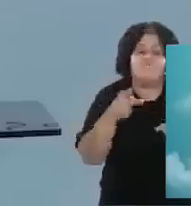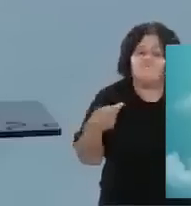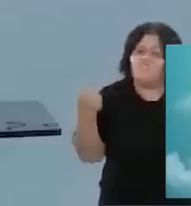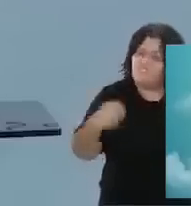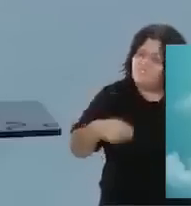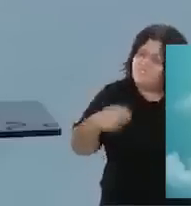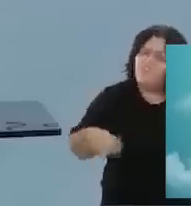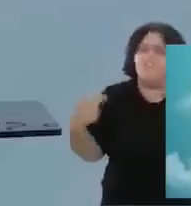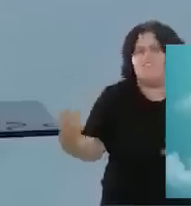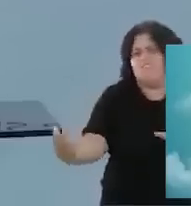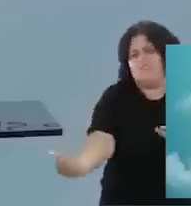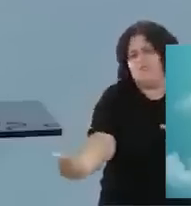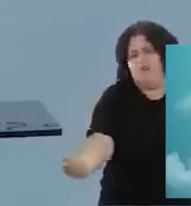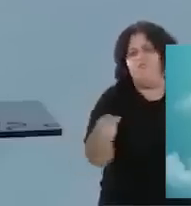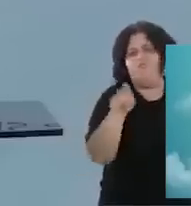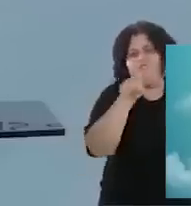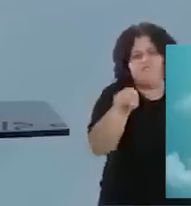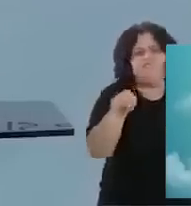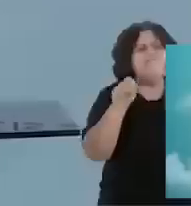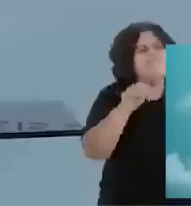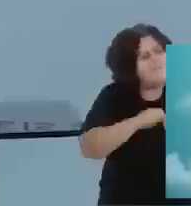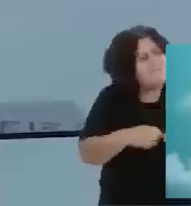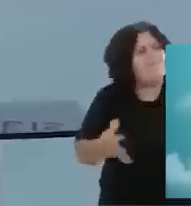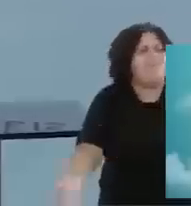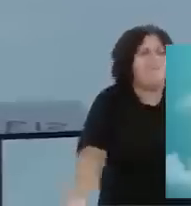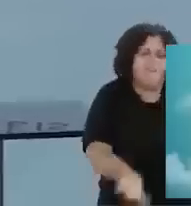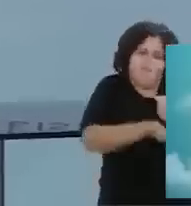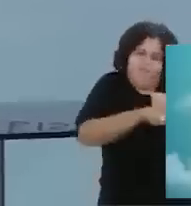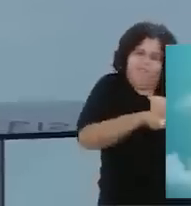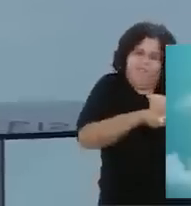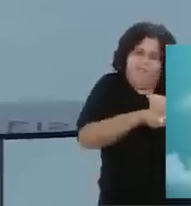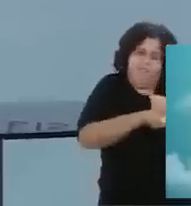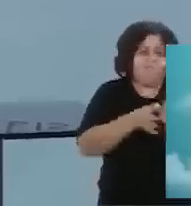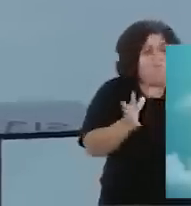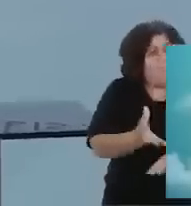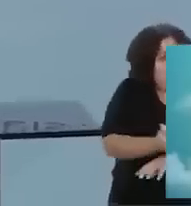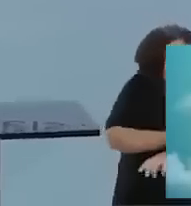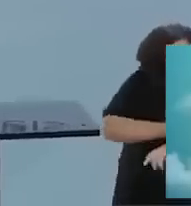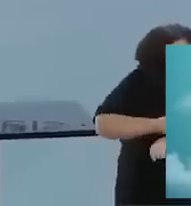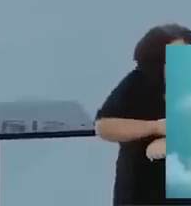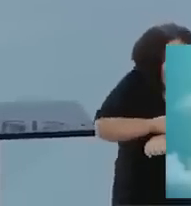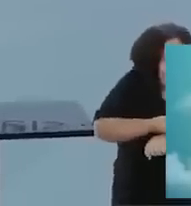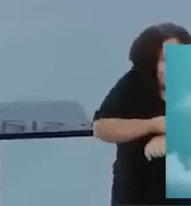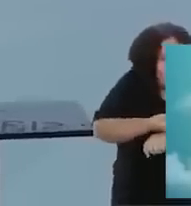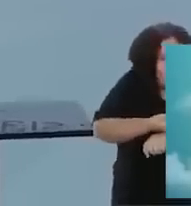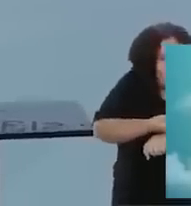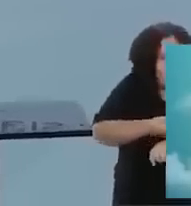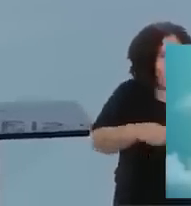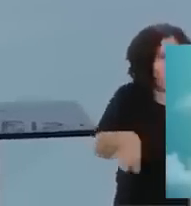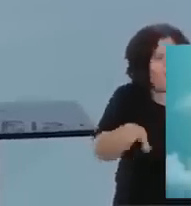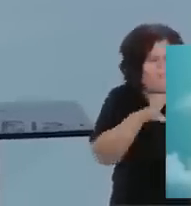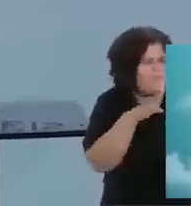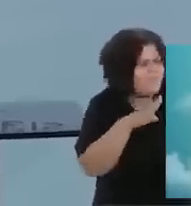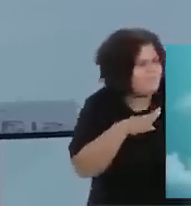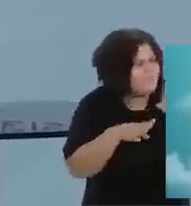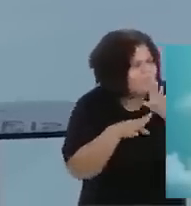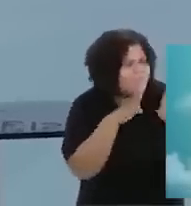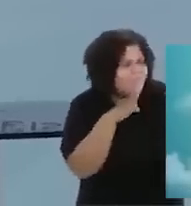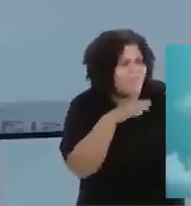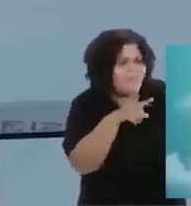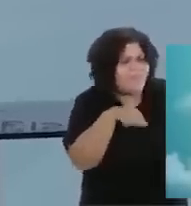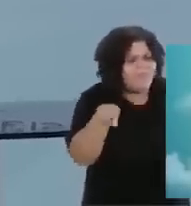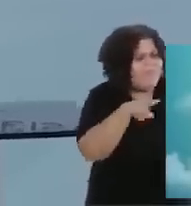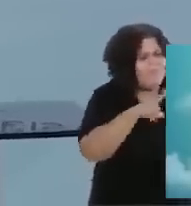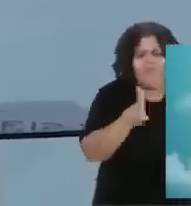recepção. A igreja, irmãos, é conhecida na praça, muito mais do que pela